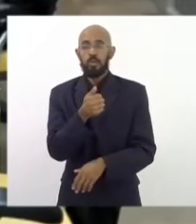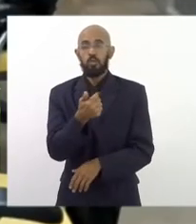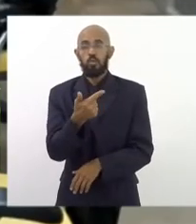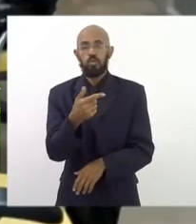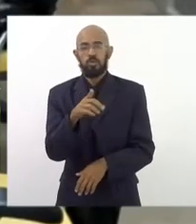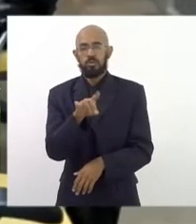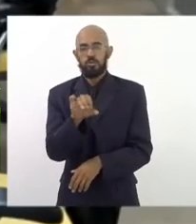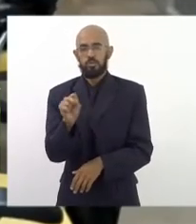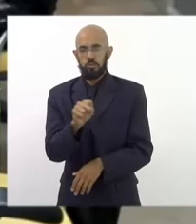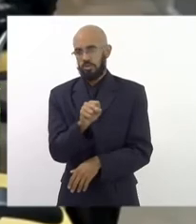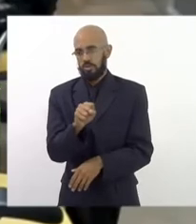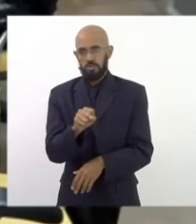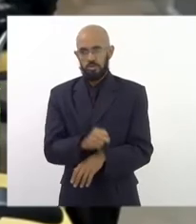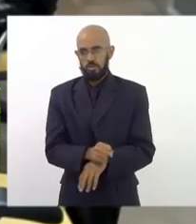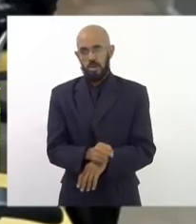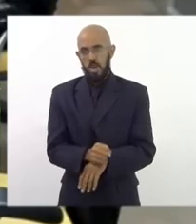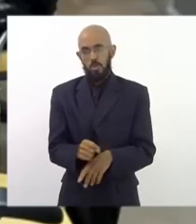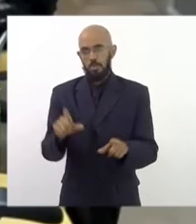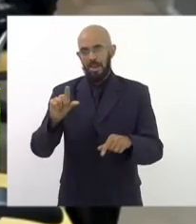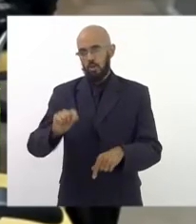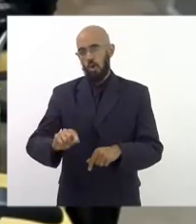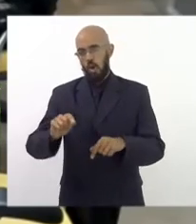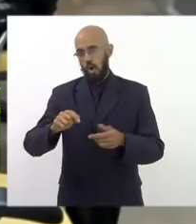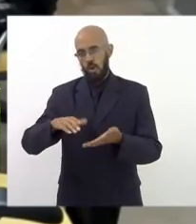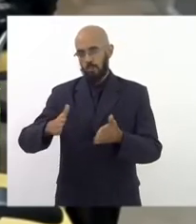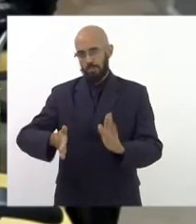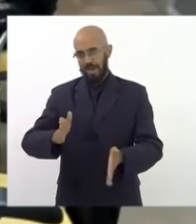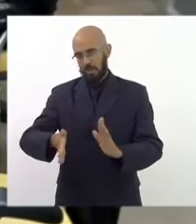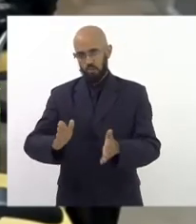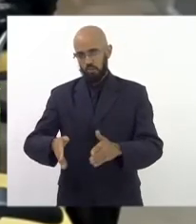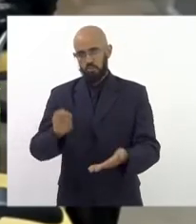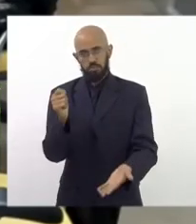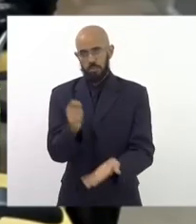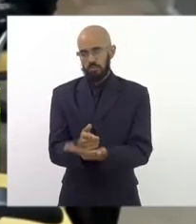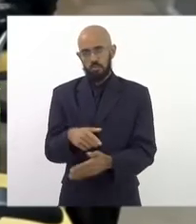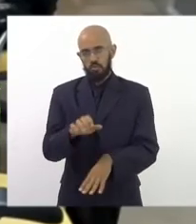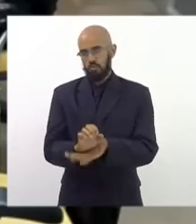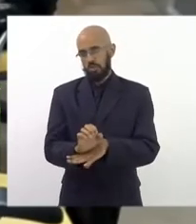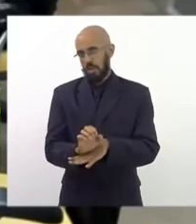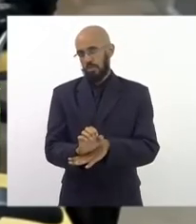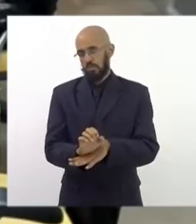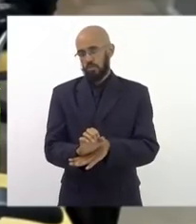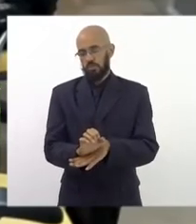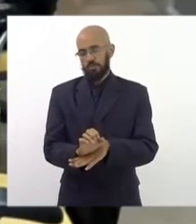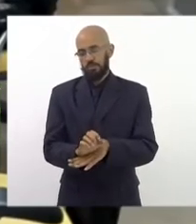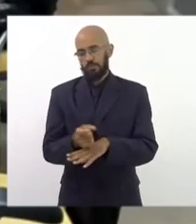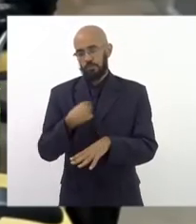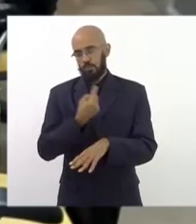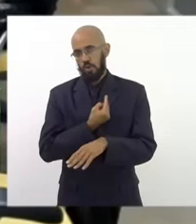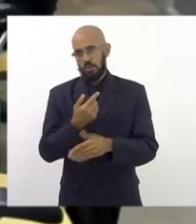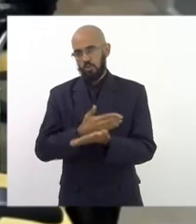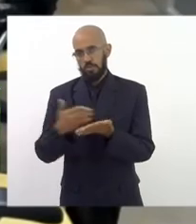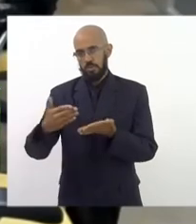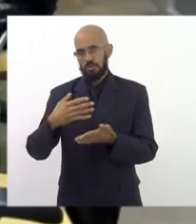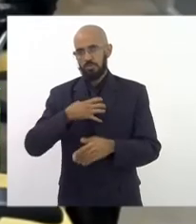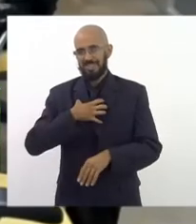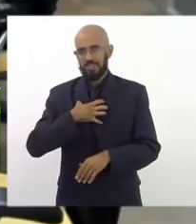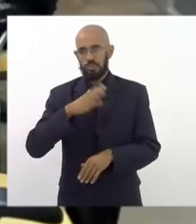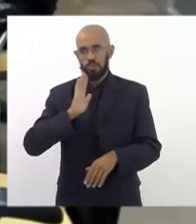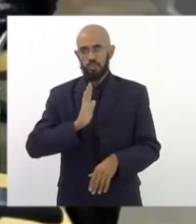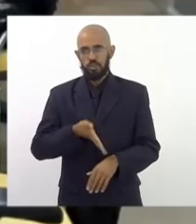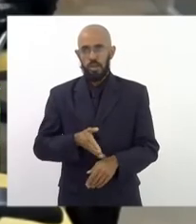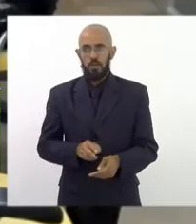é o menor prazo de pagamento do Estado. E nós já começamos a sentir, Montese está aqui